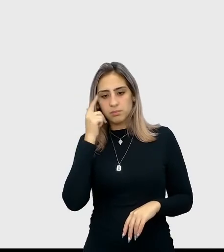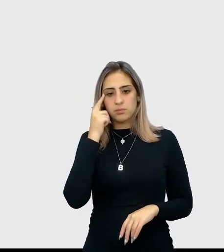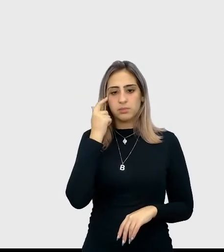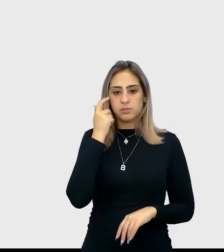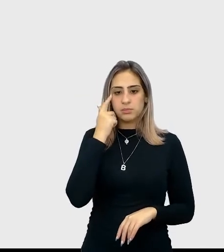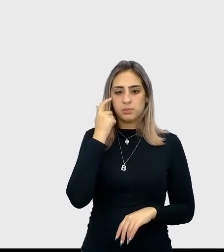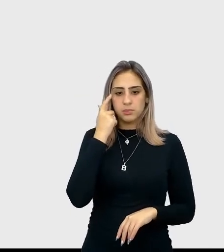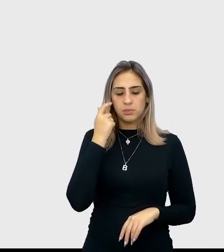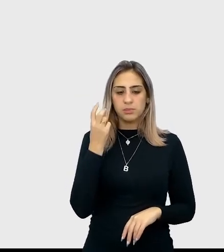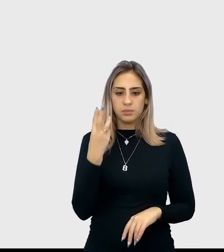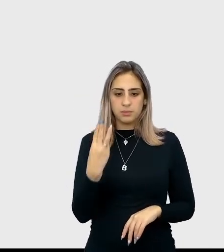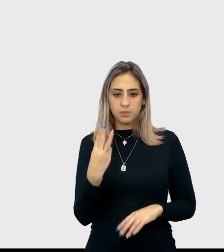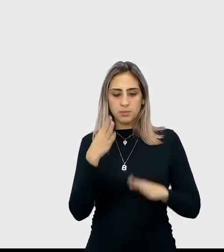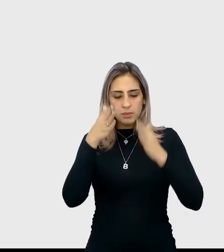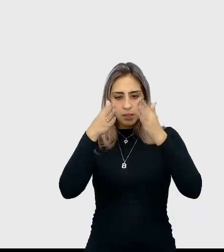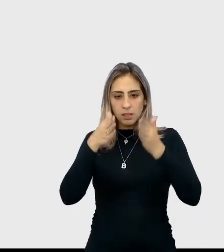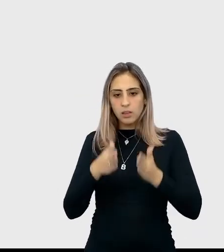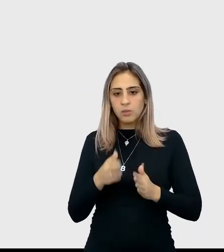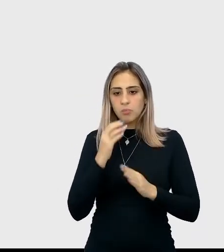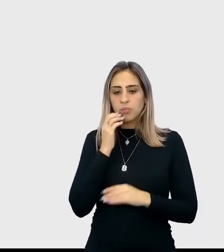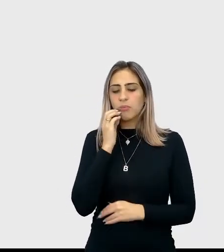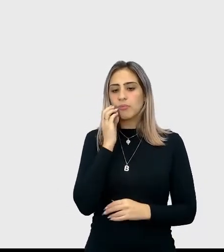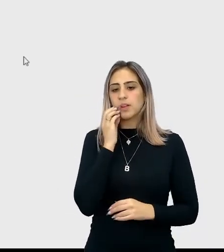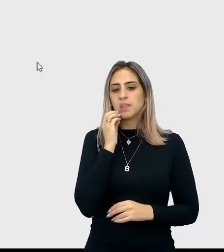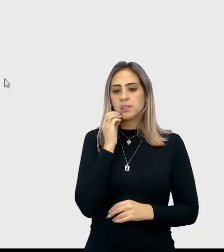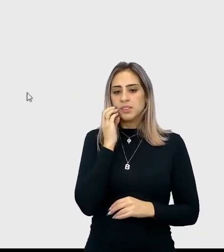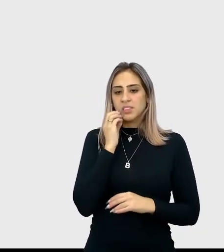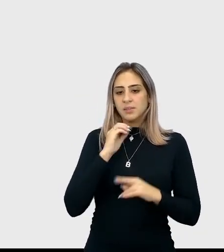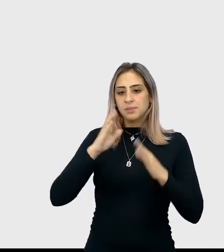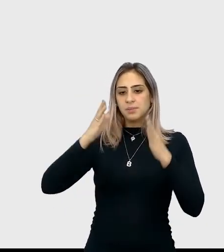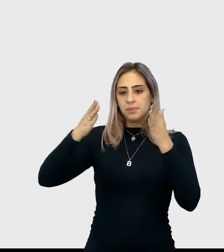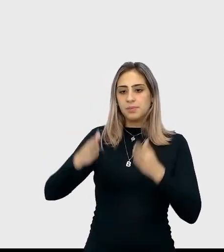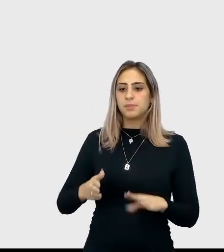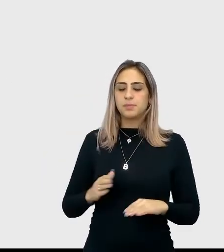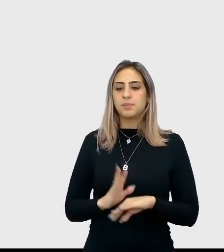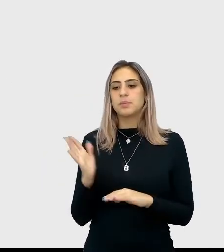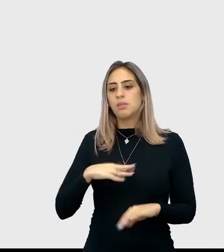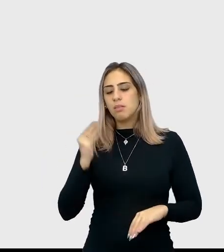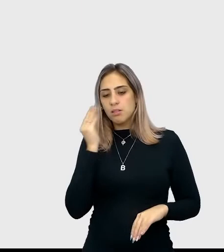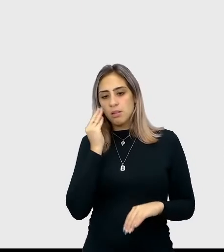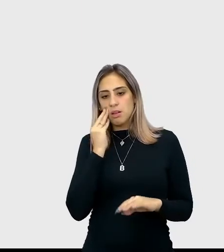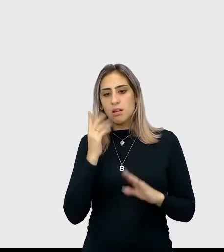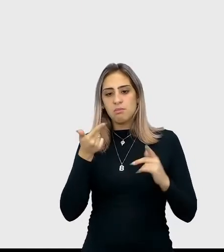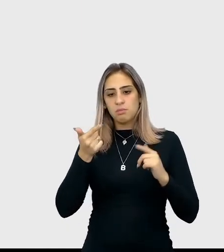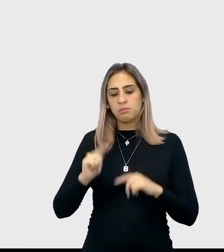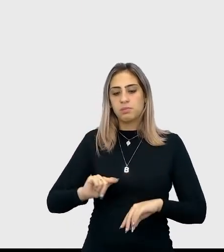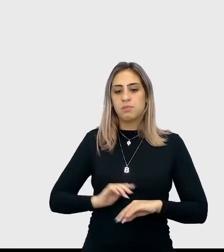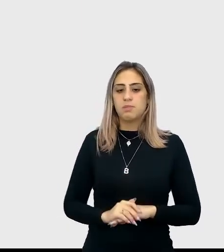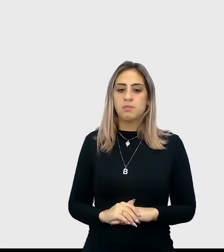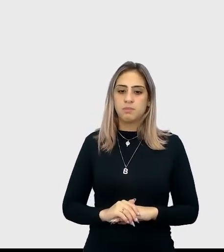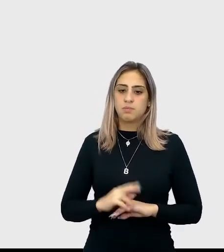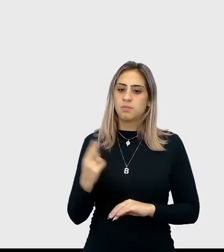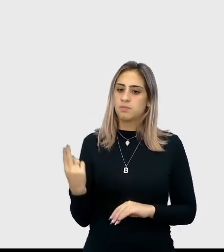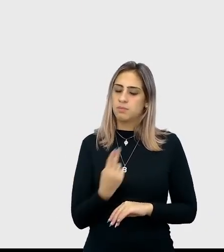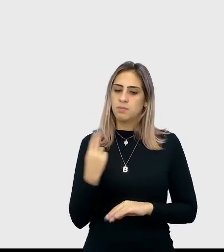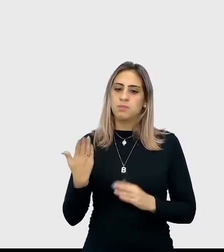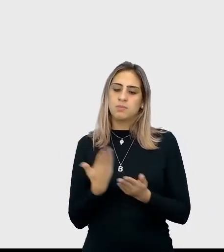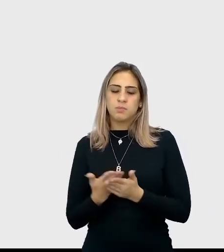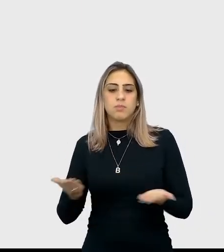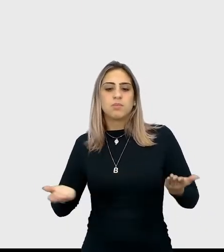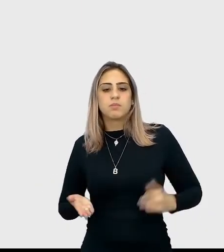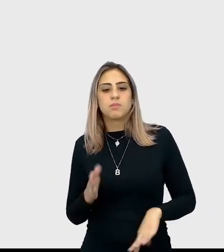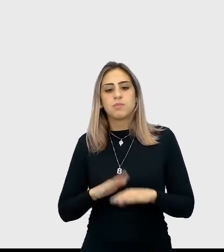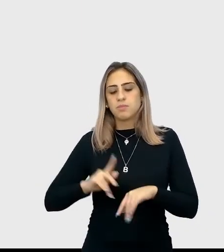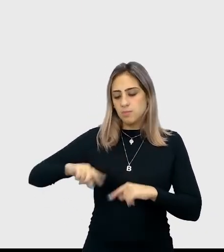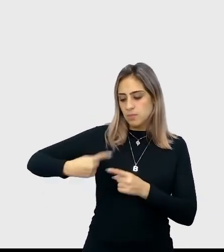na terceira coluna e tem o pagamento também. Nós vamos tentar fazer, isso não vai ser feito na aula de hoje,